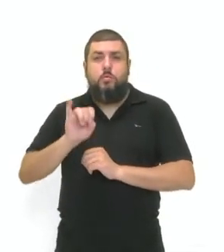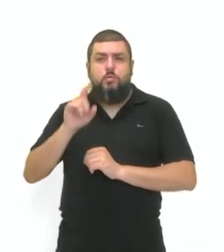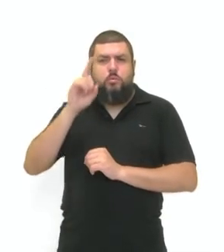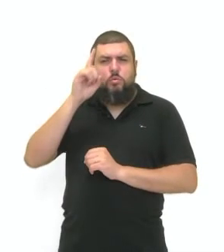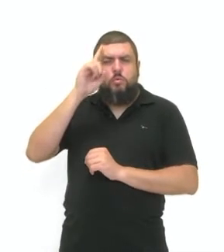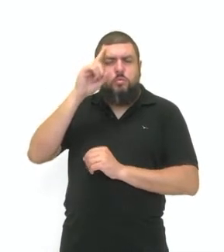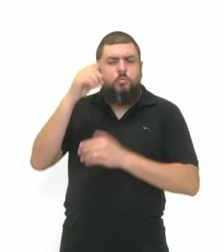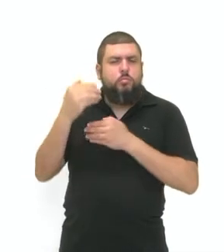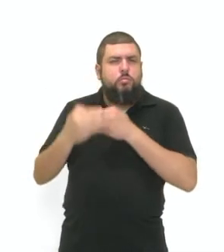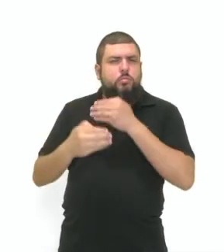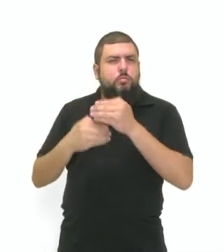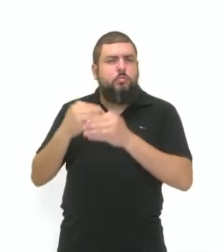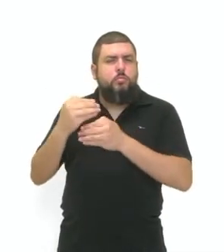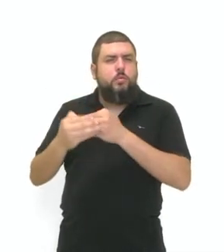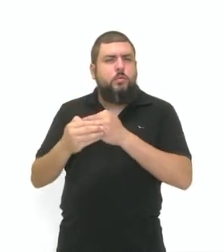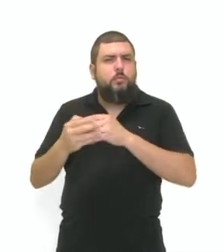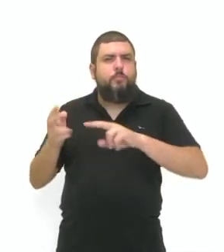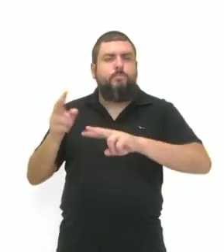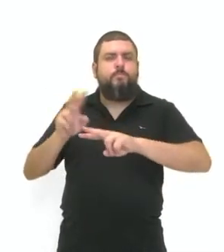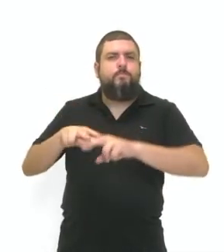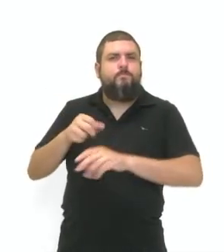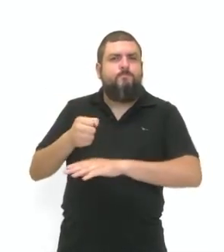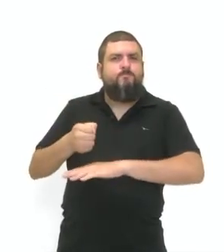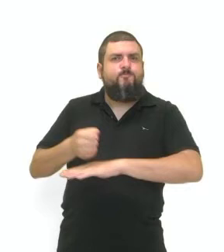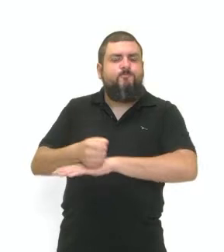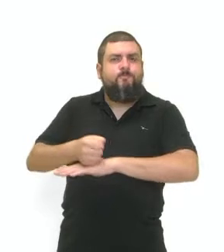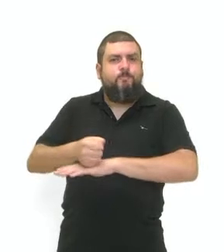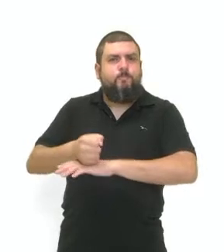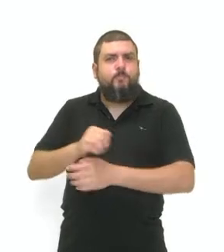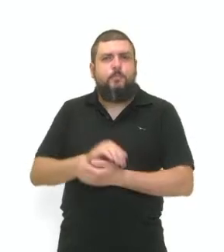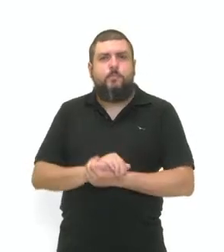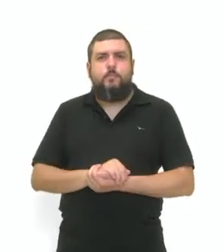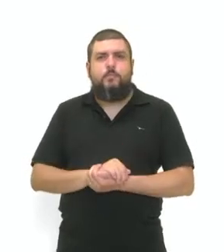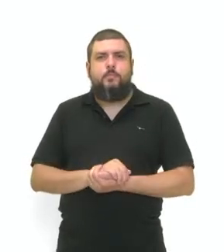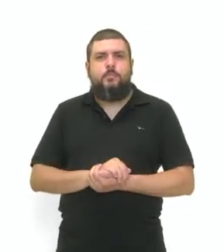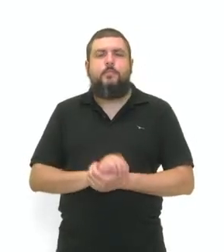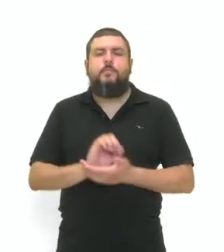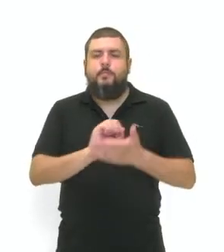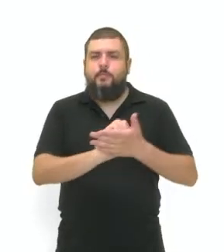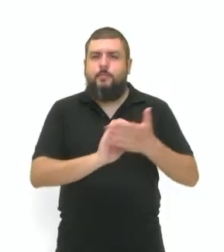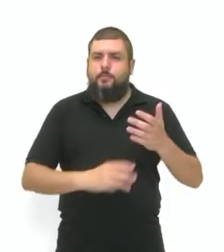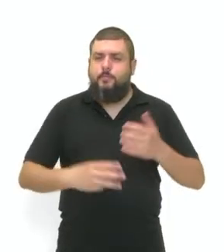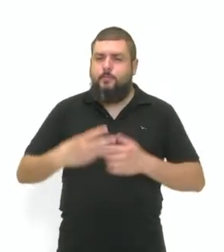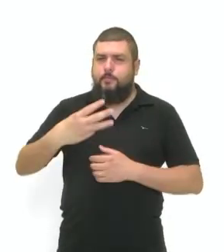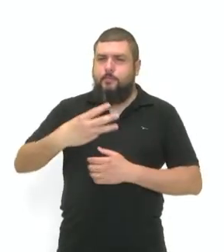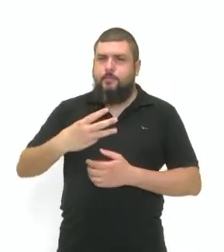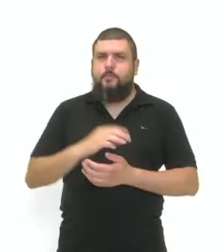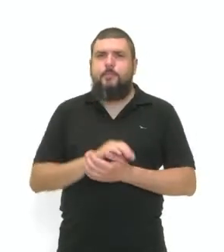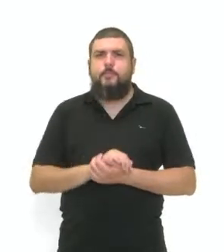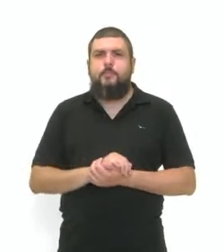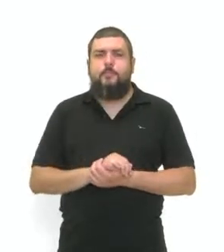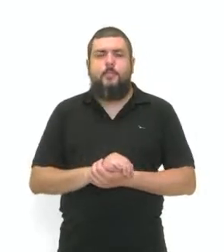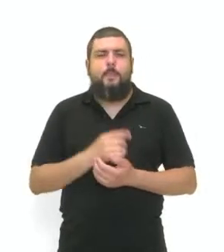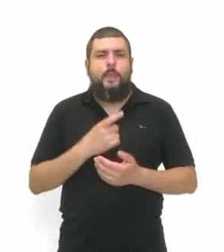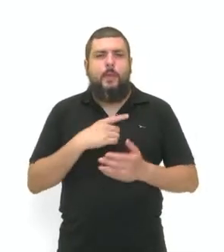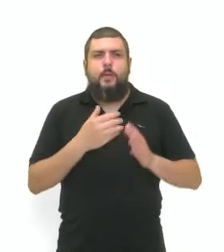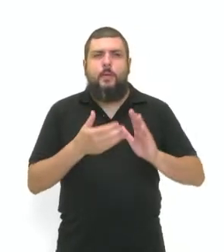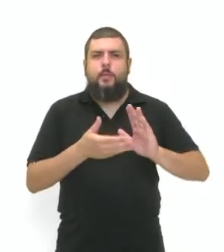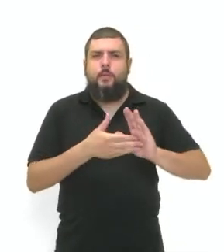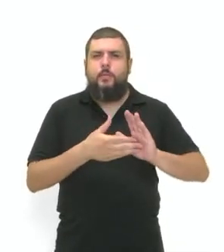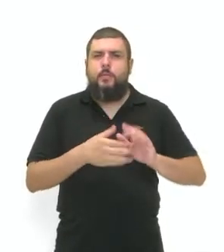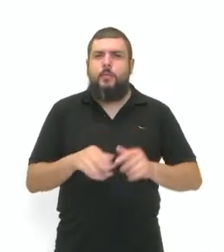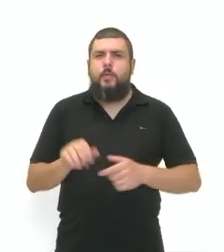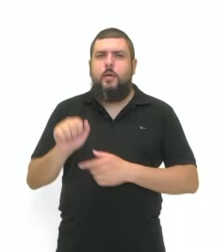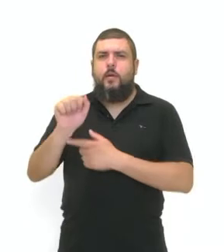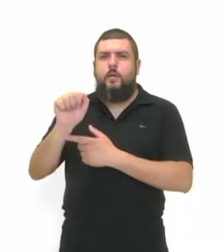reclusão fechada, forçada, né? Chegamos à atividade 3 e eu tenho a proposta A e